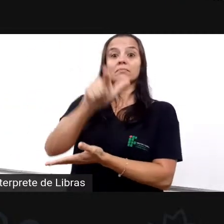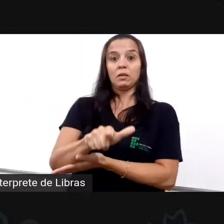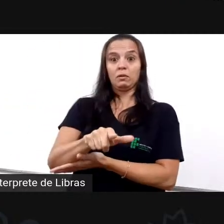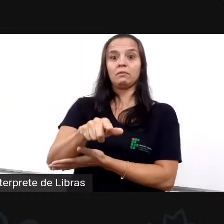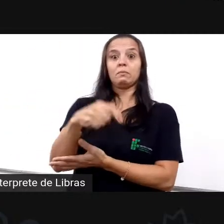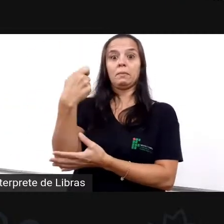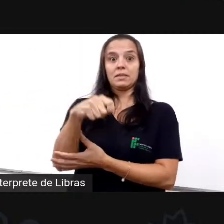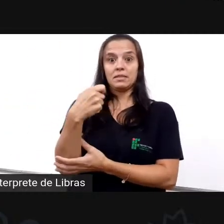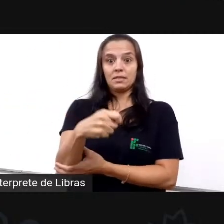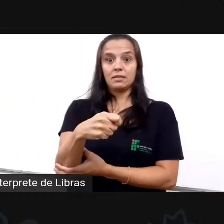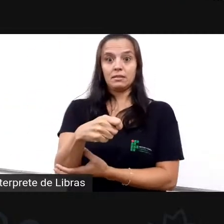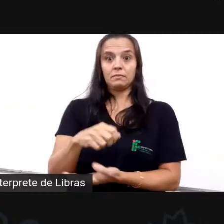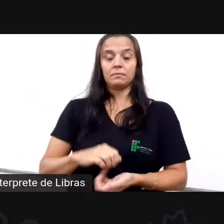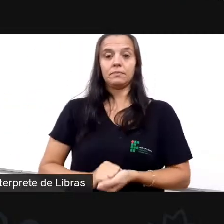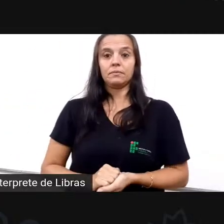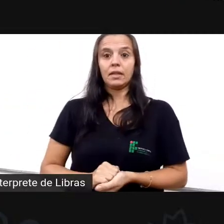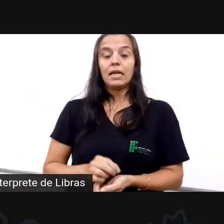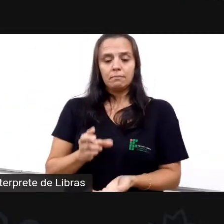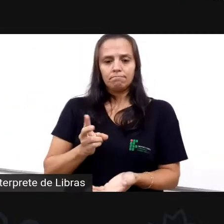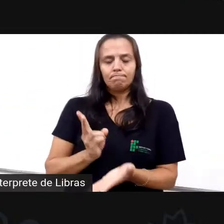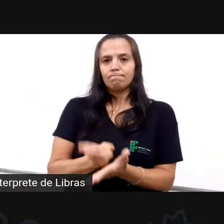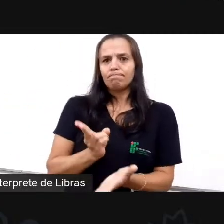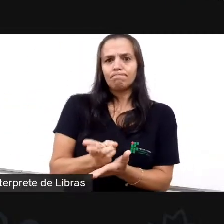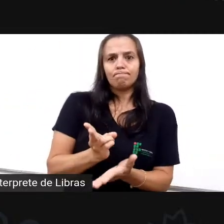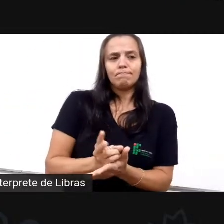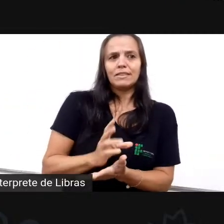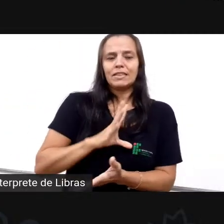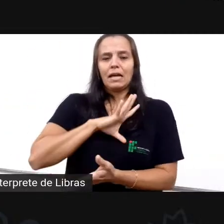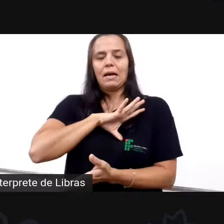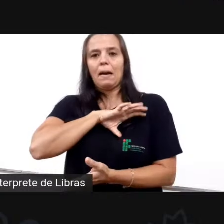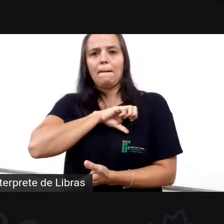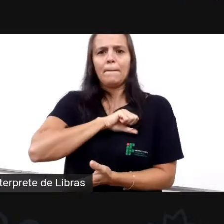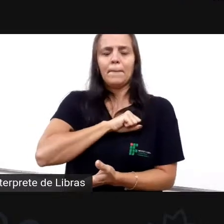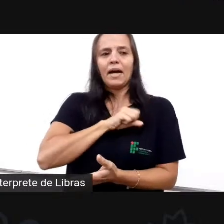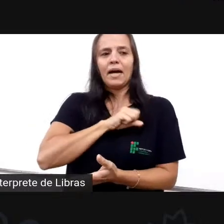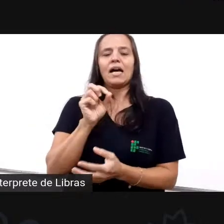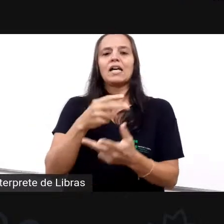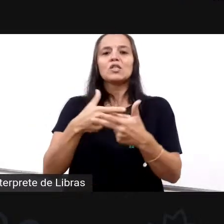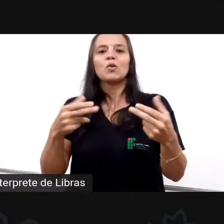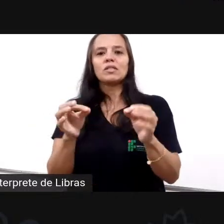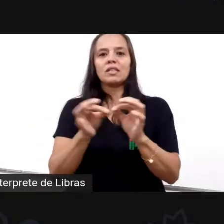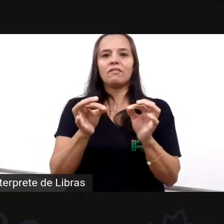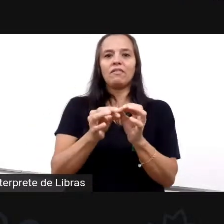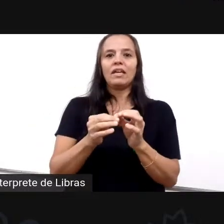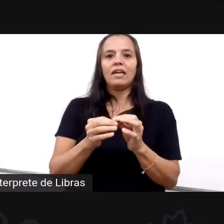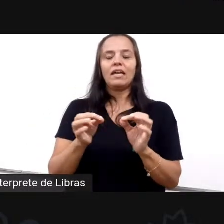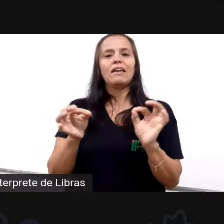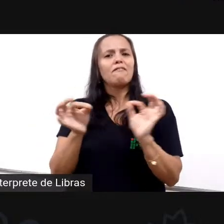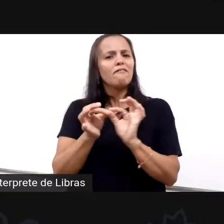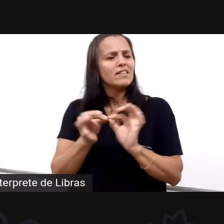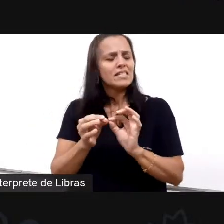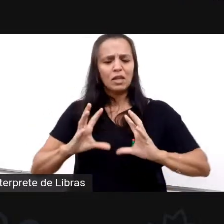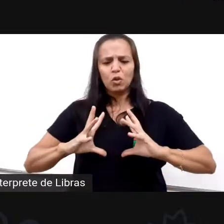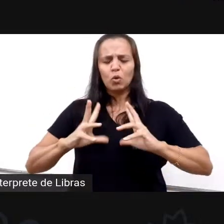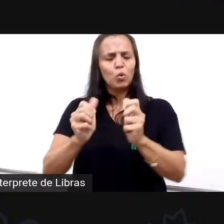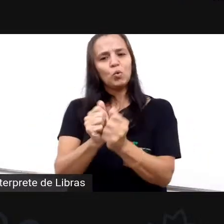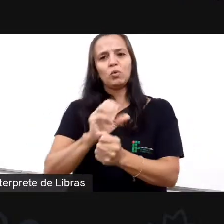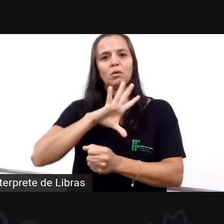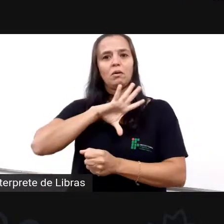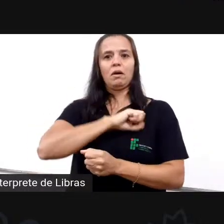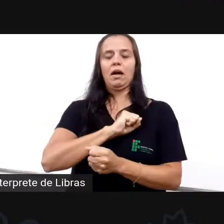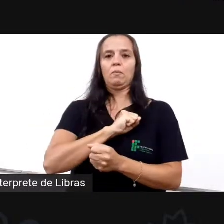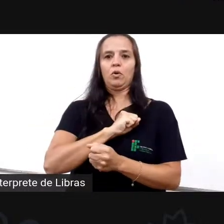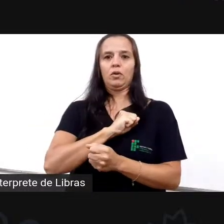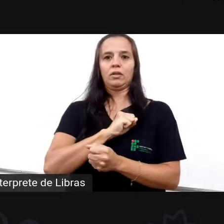necessário. Esteja apaixonado pelo que faz e faça tudo com amor, como